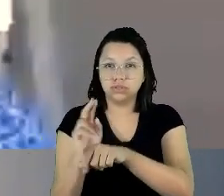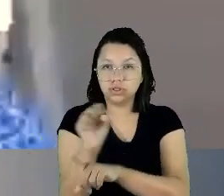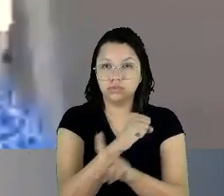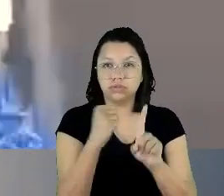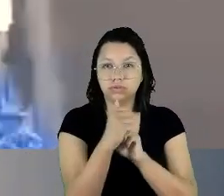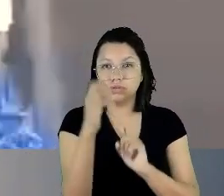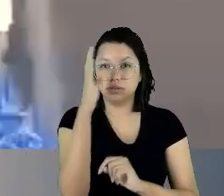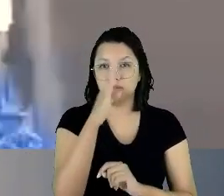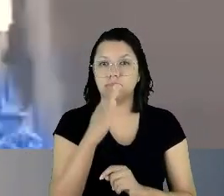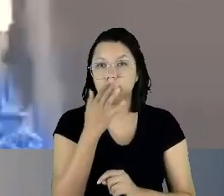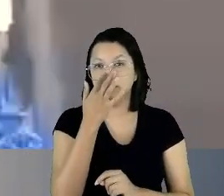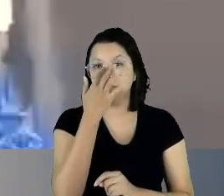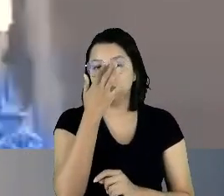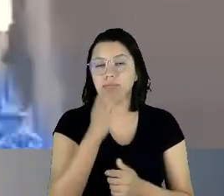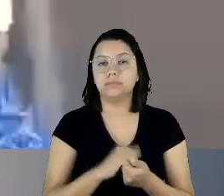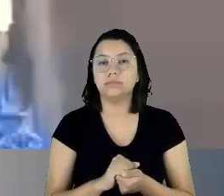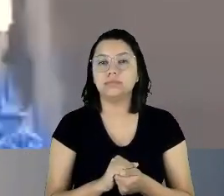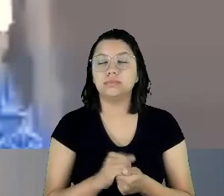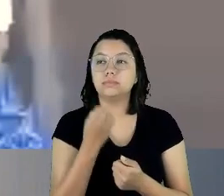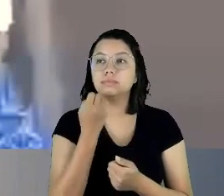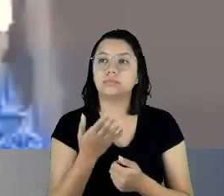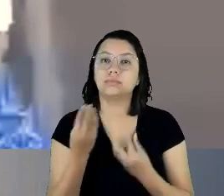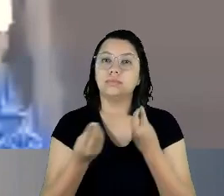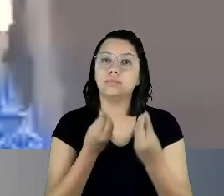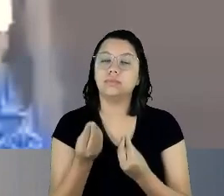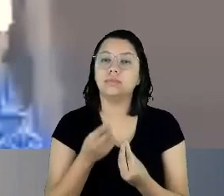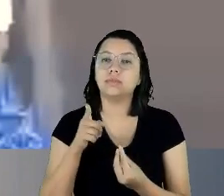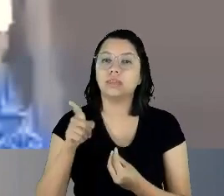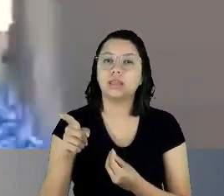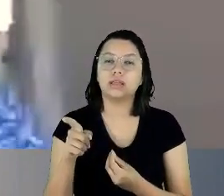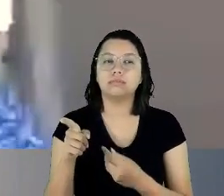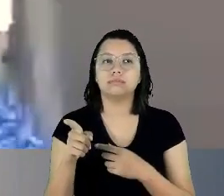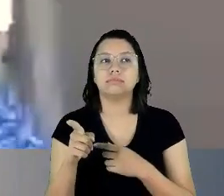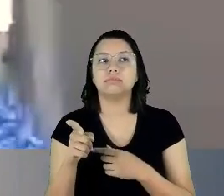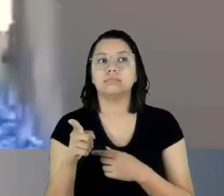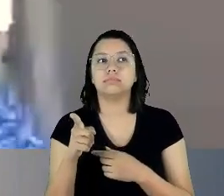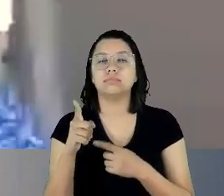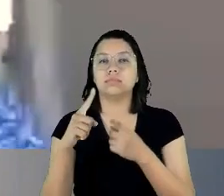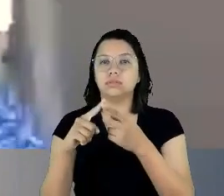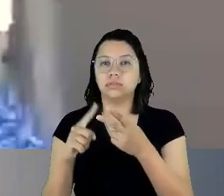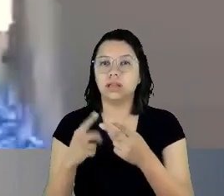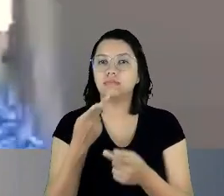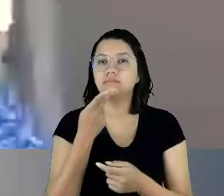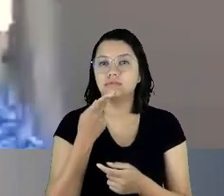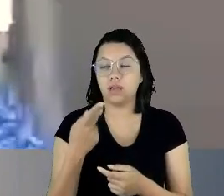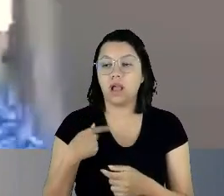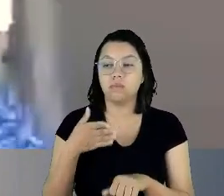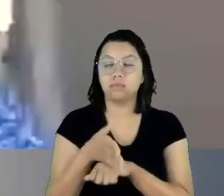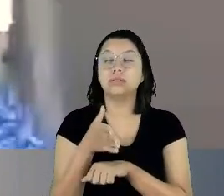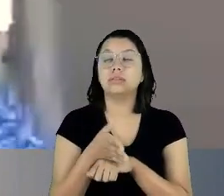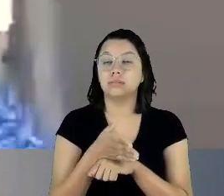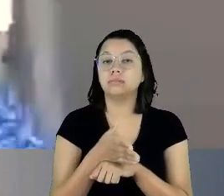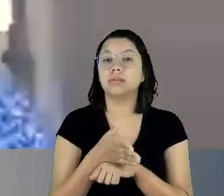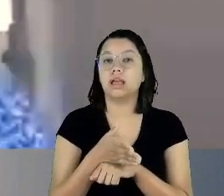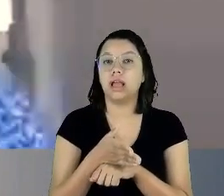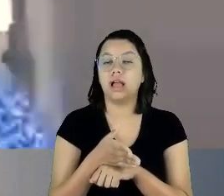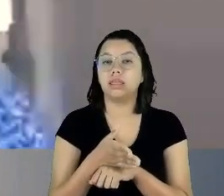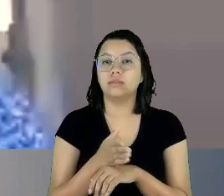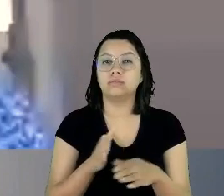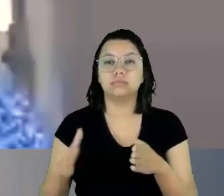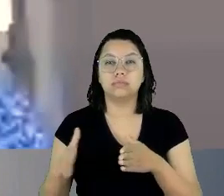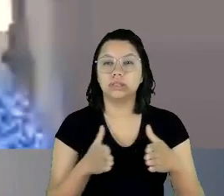representativo da sociedade brasileira. Bom, como a Sayonara e a Vitória, no ano passado eu participei da jornada de